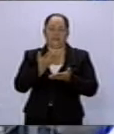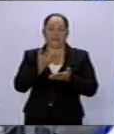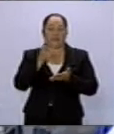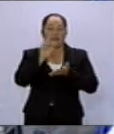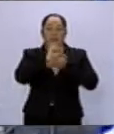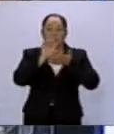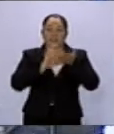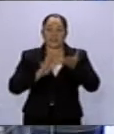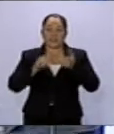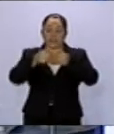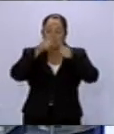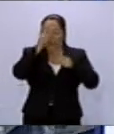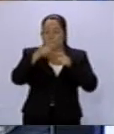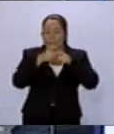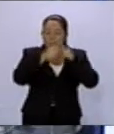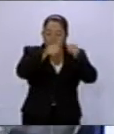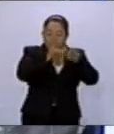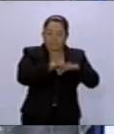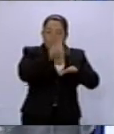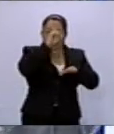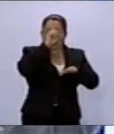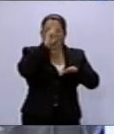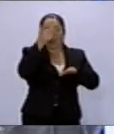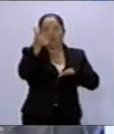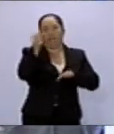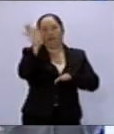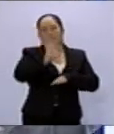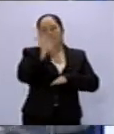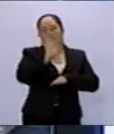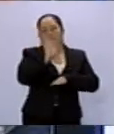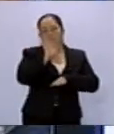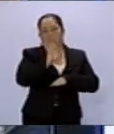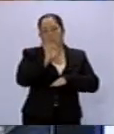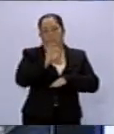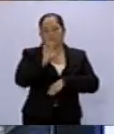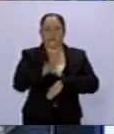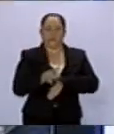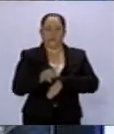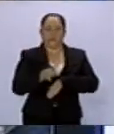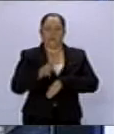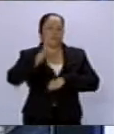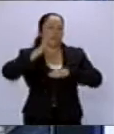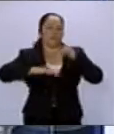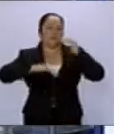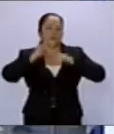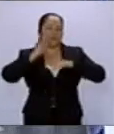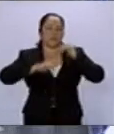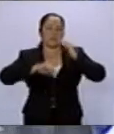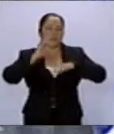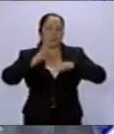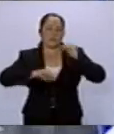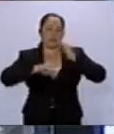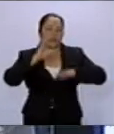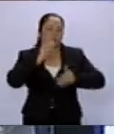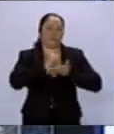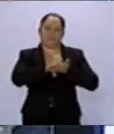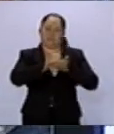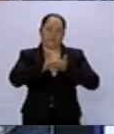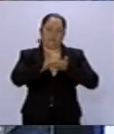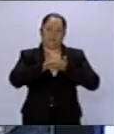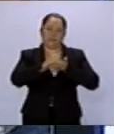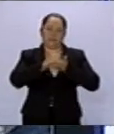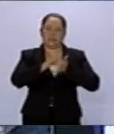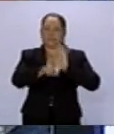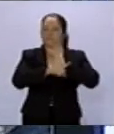teóricas da residência médica São da ordem de no máximo 20%, portanto é uma atividade eminentemente prática assistencial porque o processo